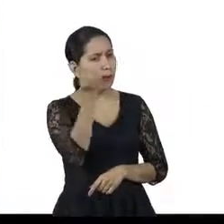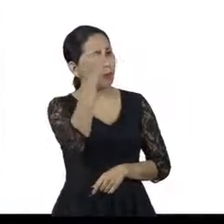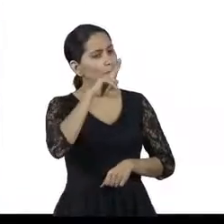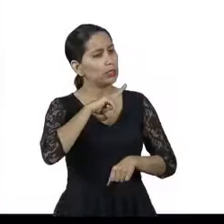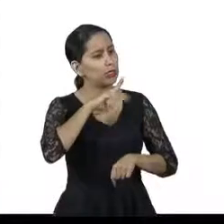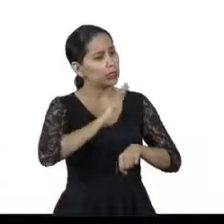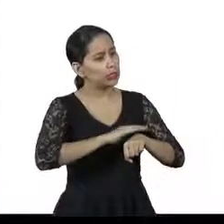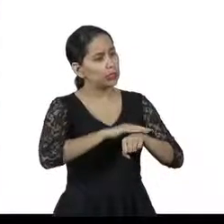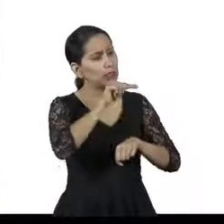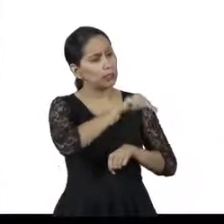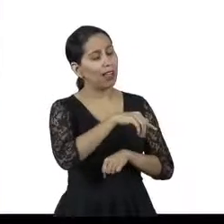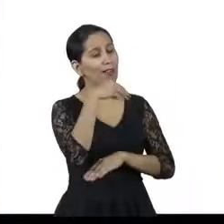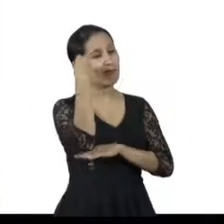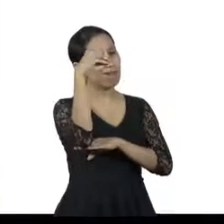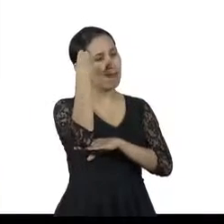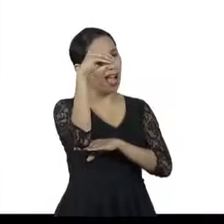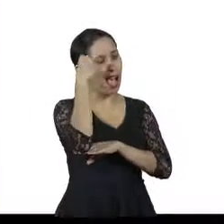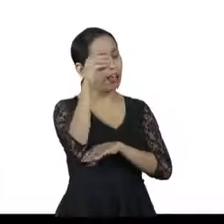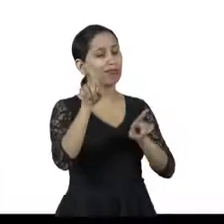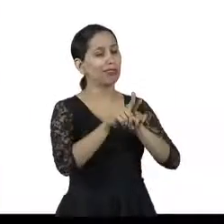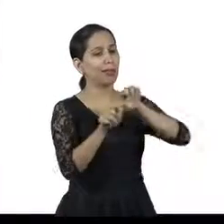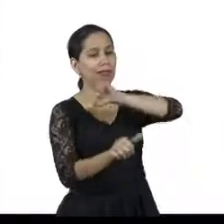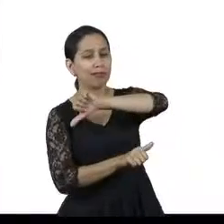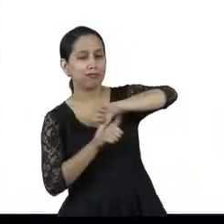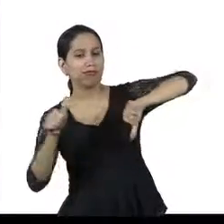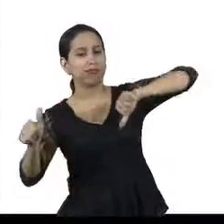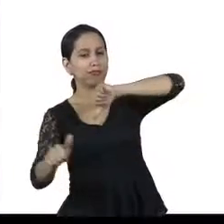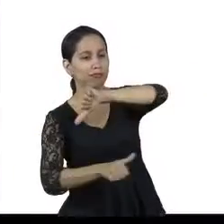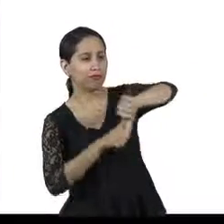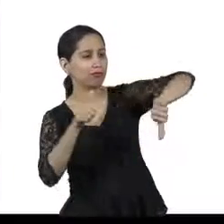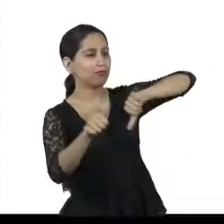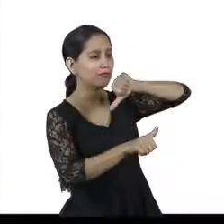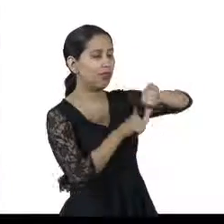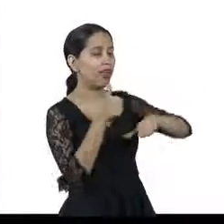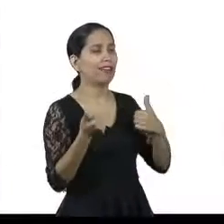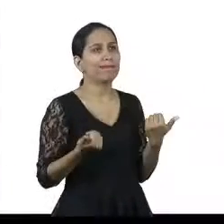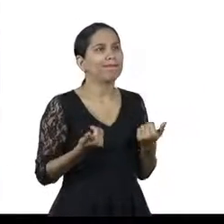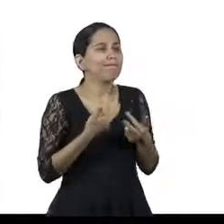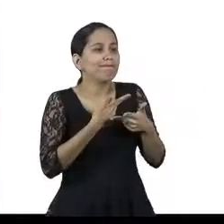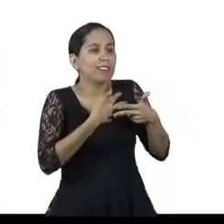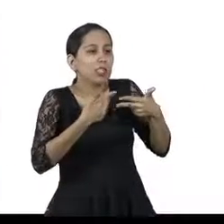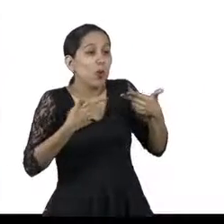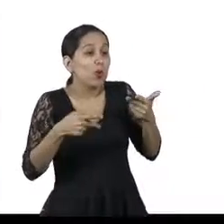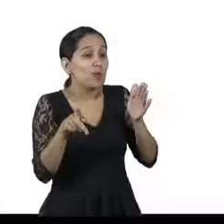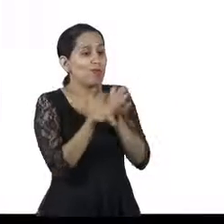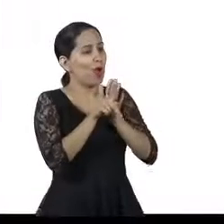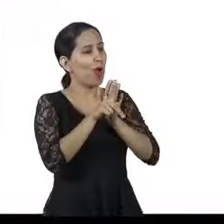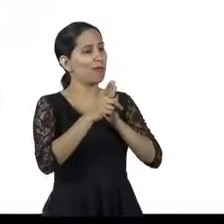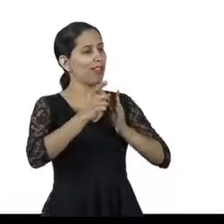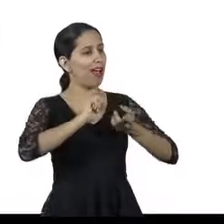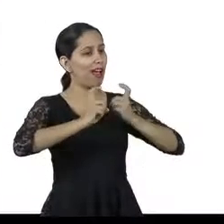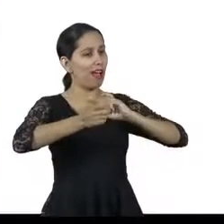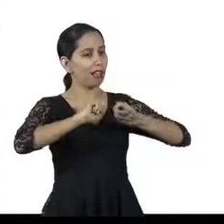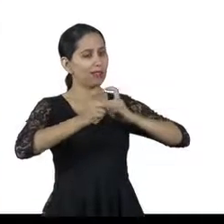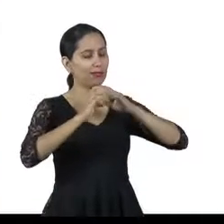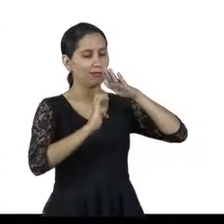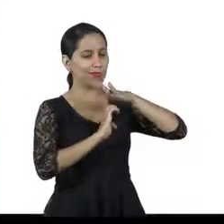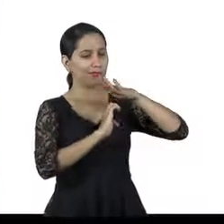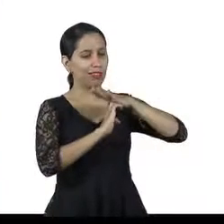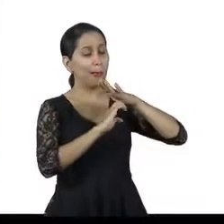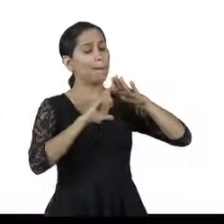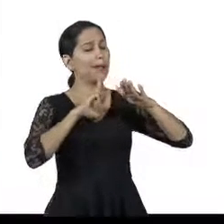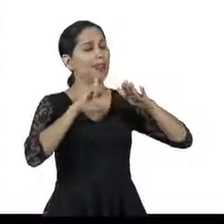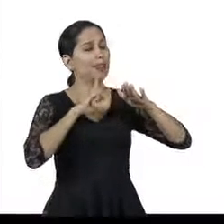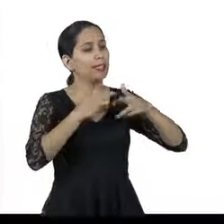pausas e os rodízios, que são ações administrativas que as empresas podem estar tomando para, sim, trazer benefícios